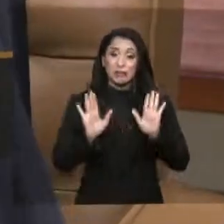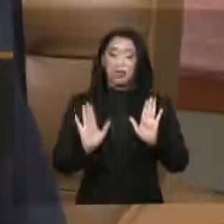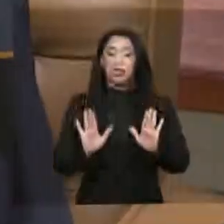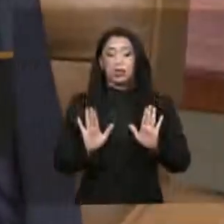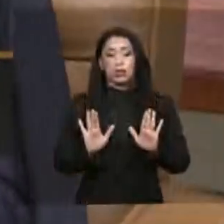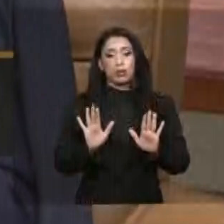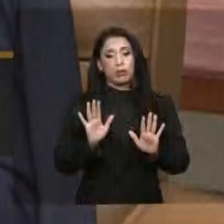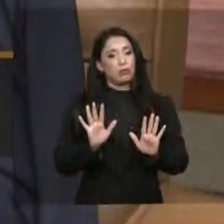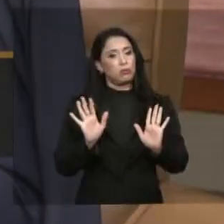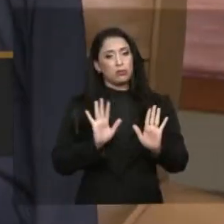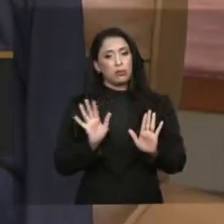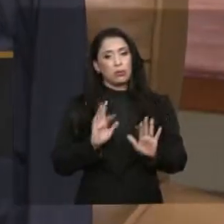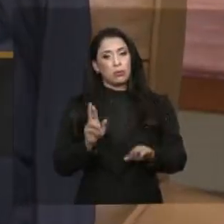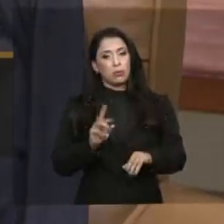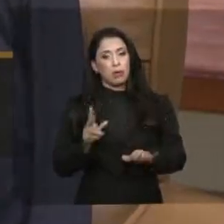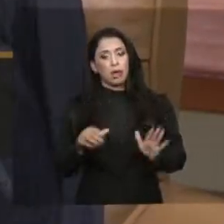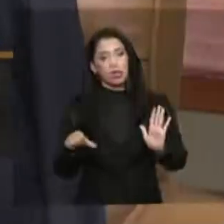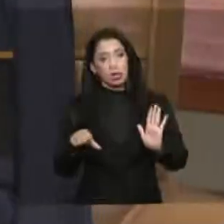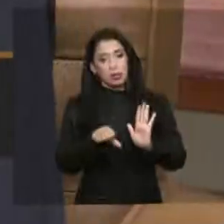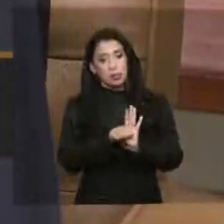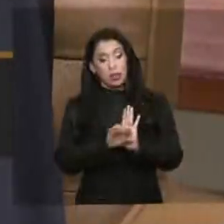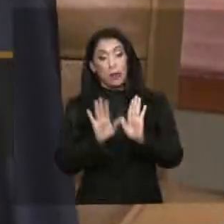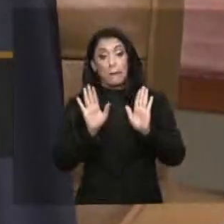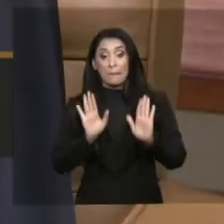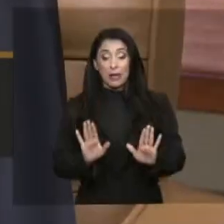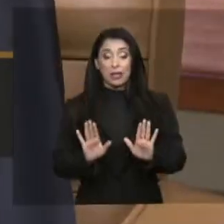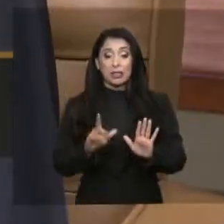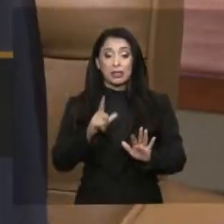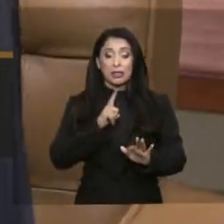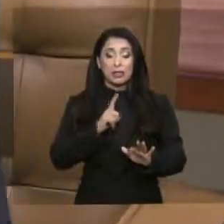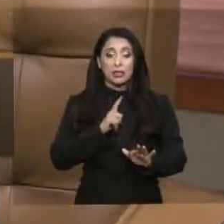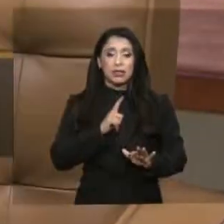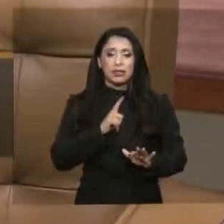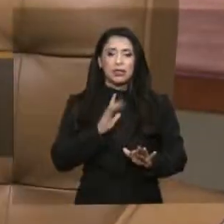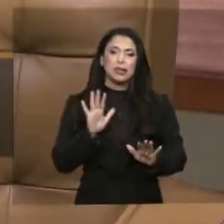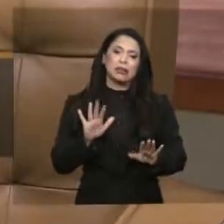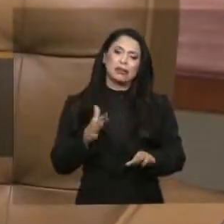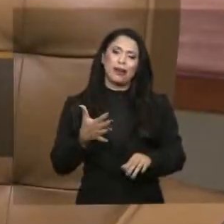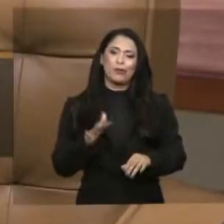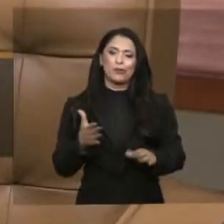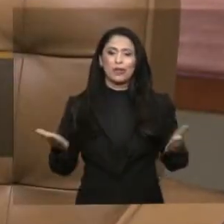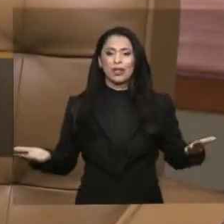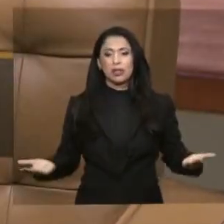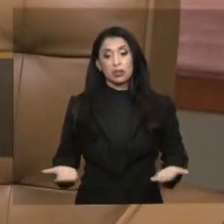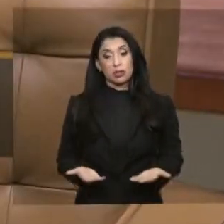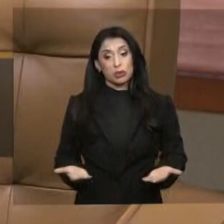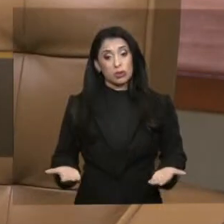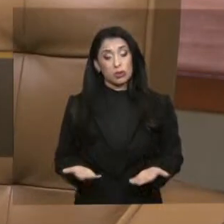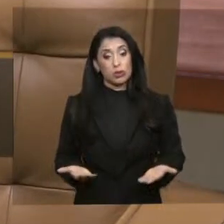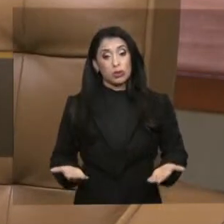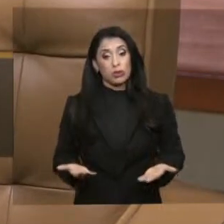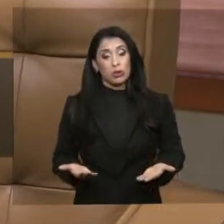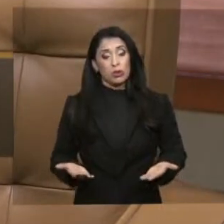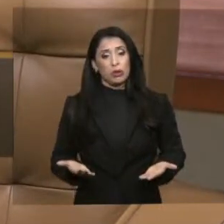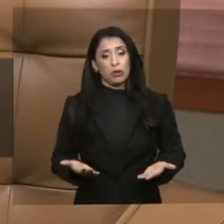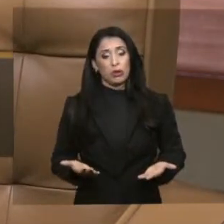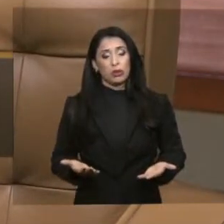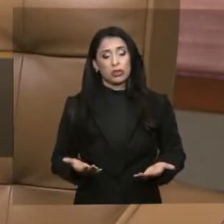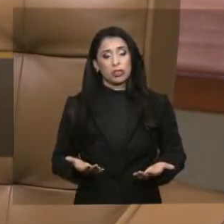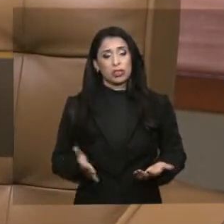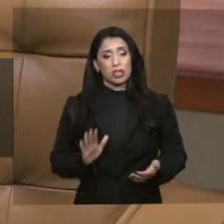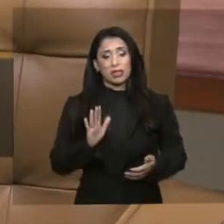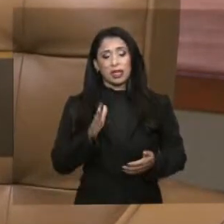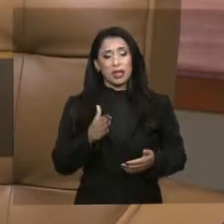se faz para esse efeito, né? Também, então, no âmbito... Talvez ele esteja hoje até demodé,